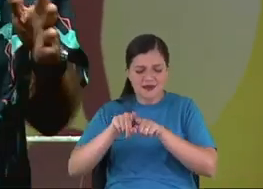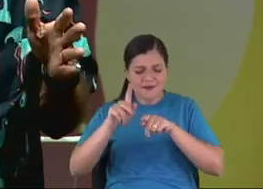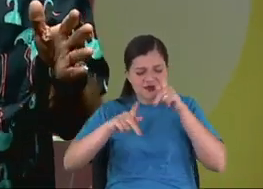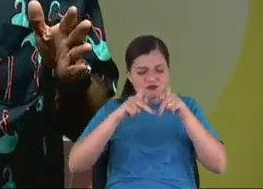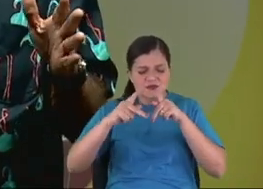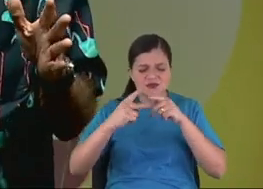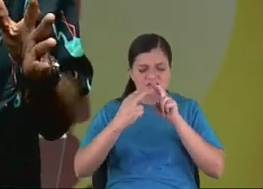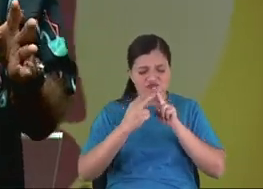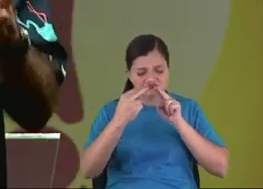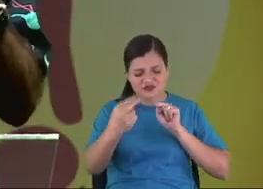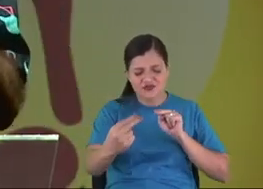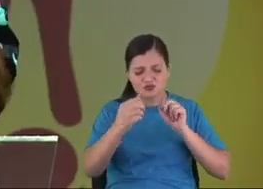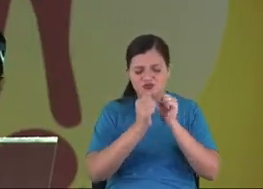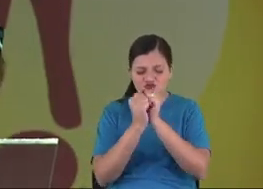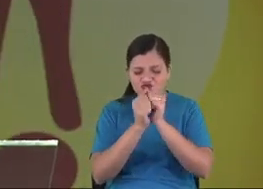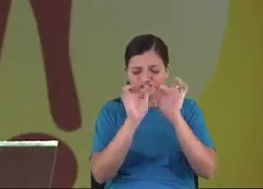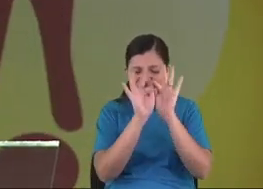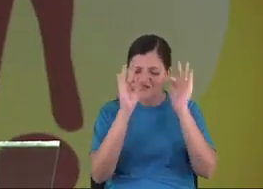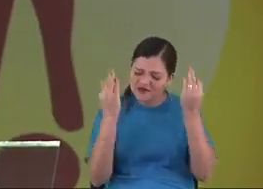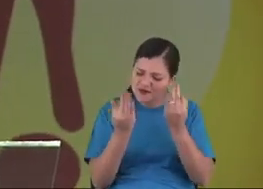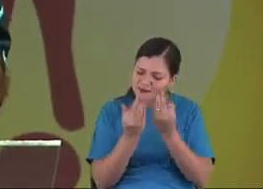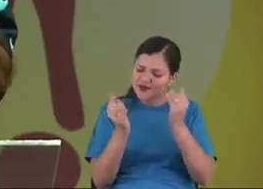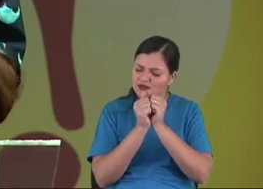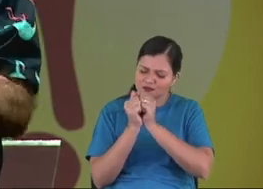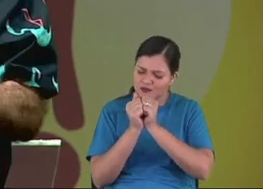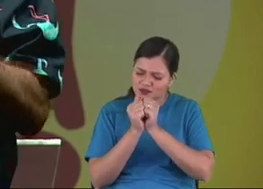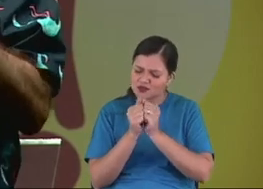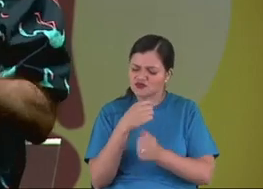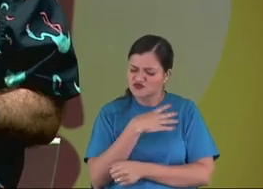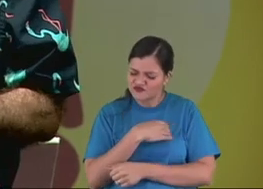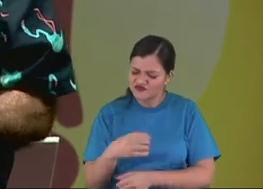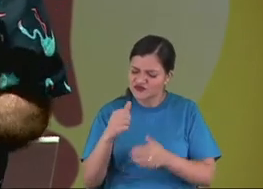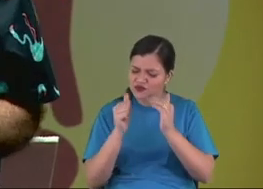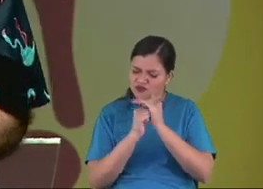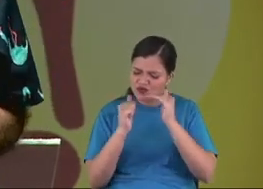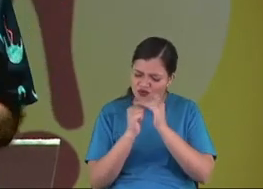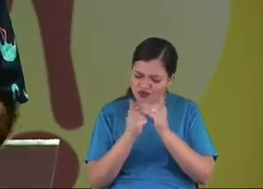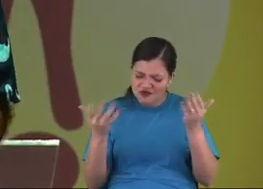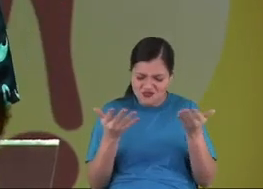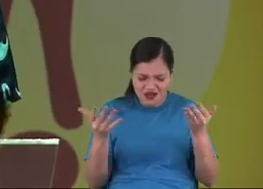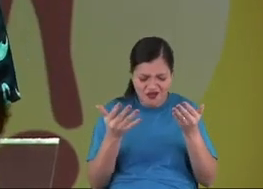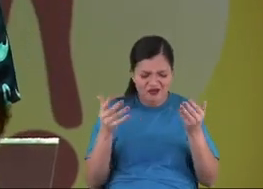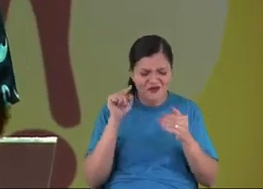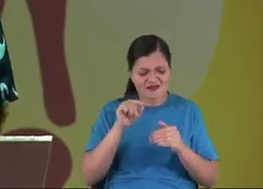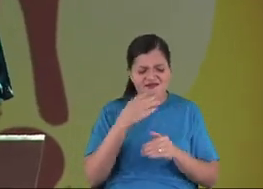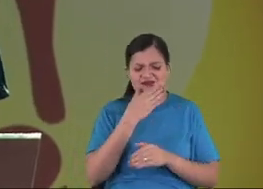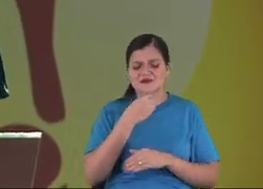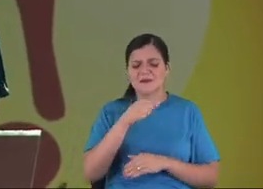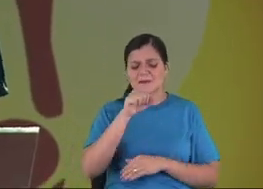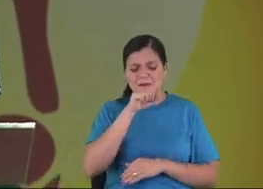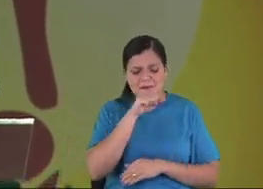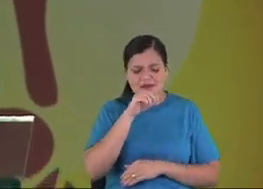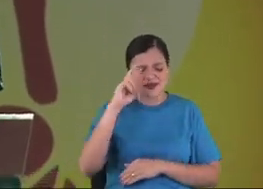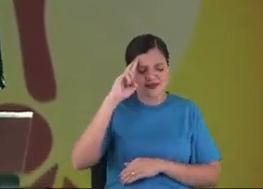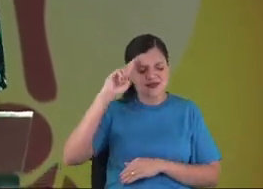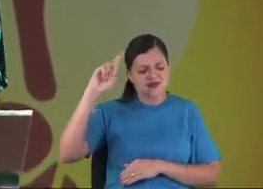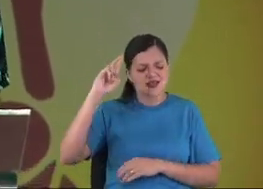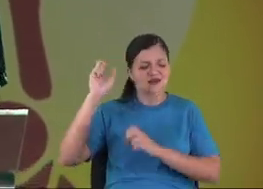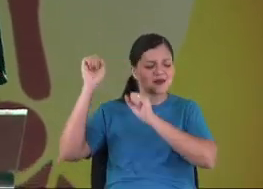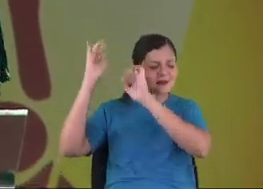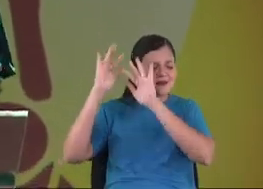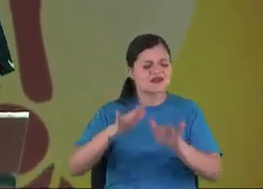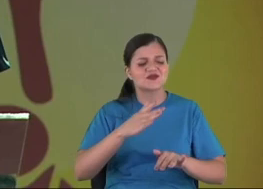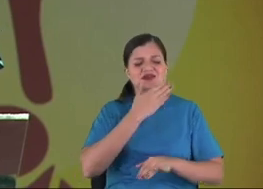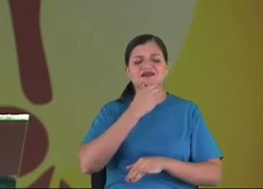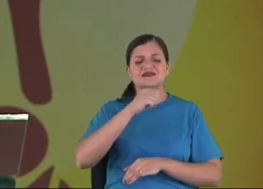estão aí com suas famílias, que os filhos também estejam orando agora a favor desse pai, para Deus, Senhor, abençoar esse pai de uma